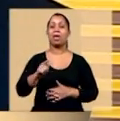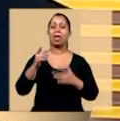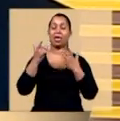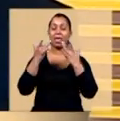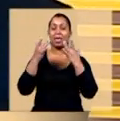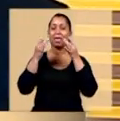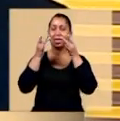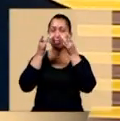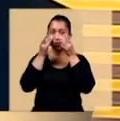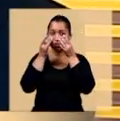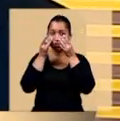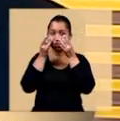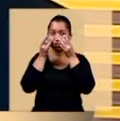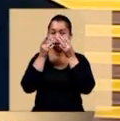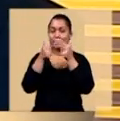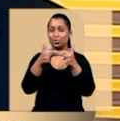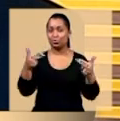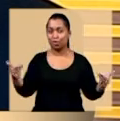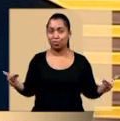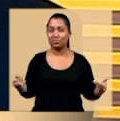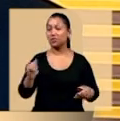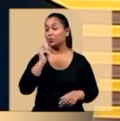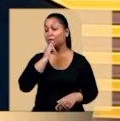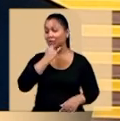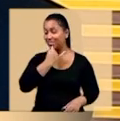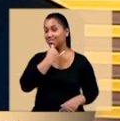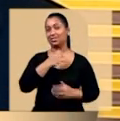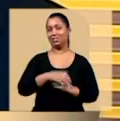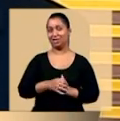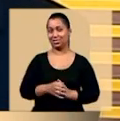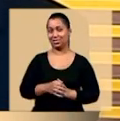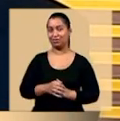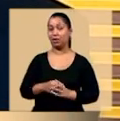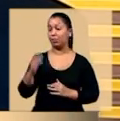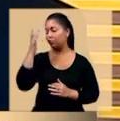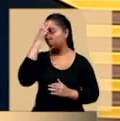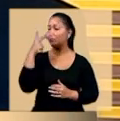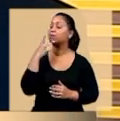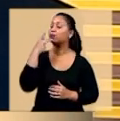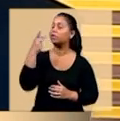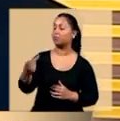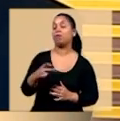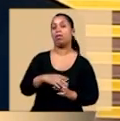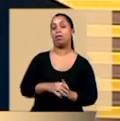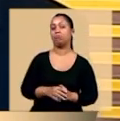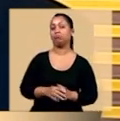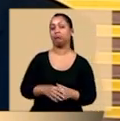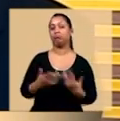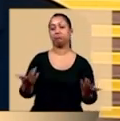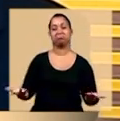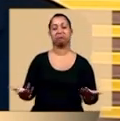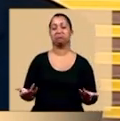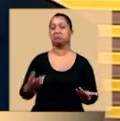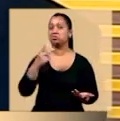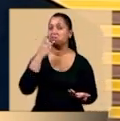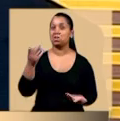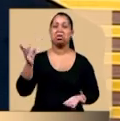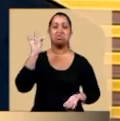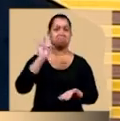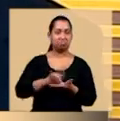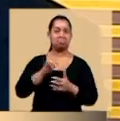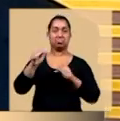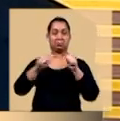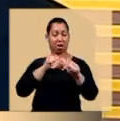piores coisas do mundo é ser testemunha de algo. Porque é bastante desagradável a pessoa ter que testemunhar alguma coisa, seja